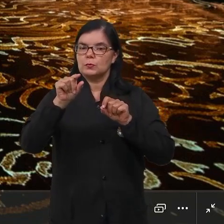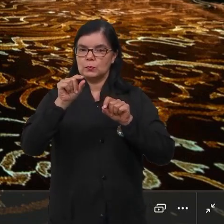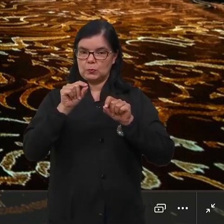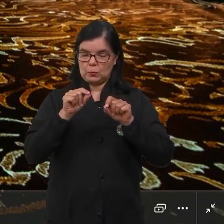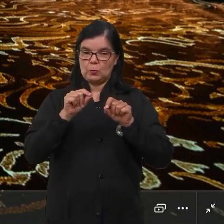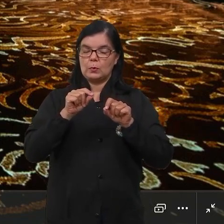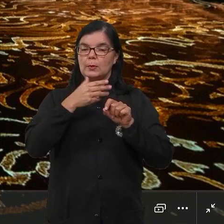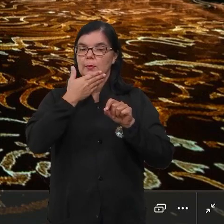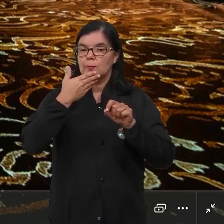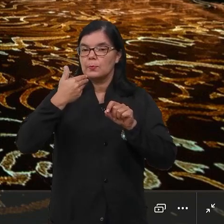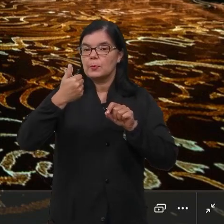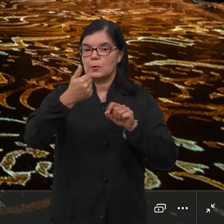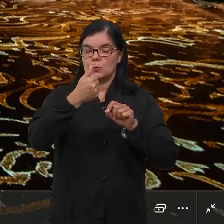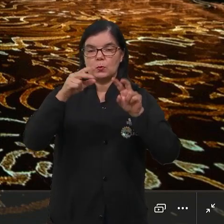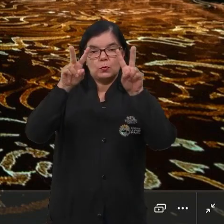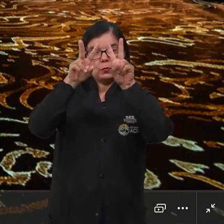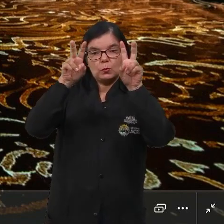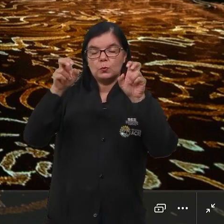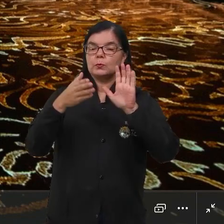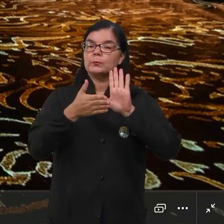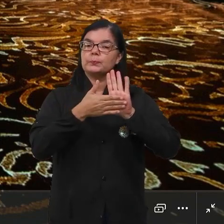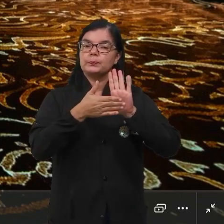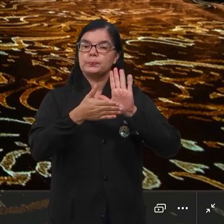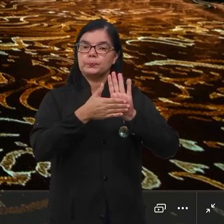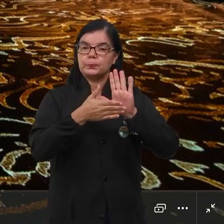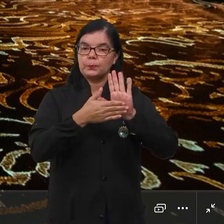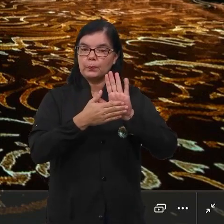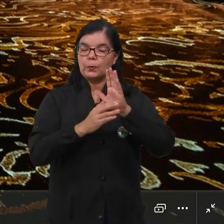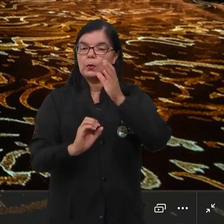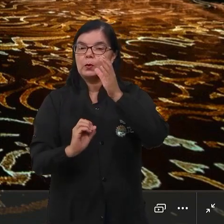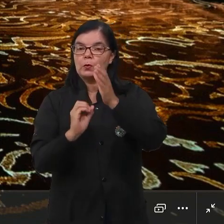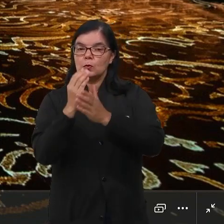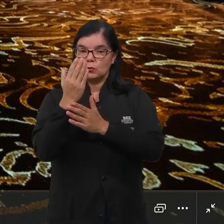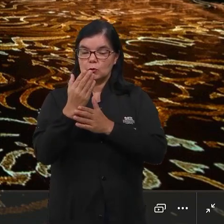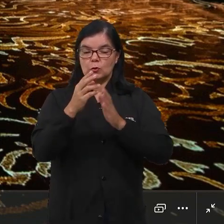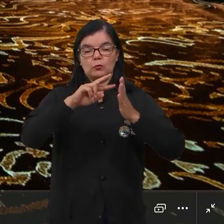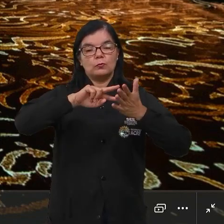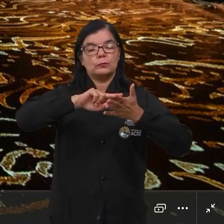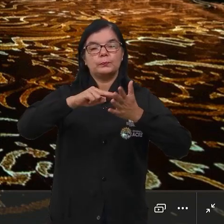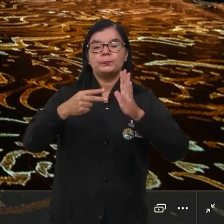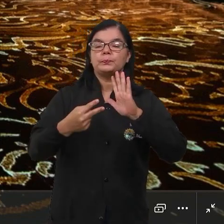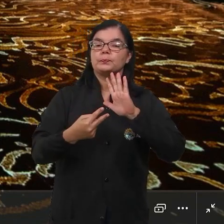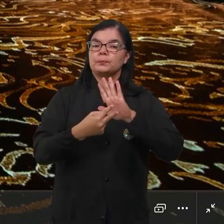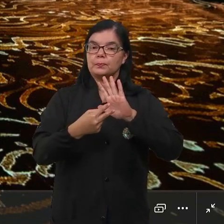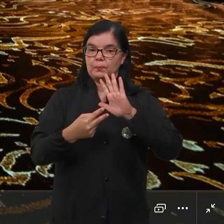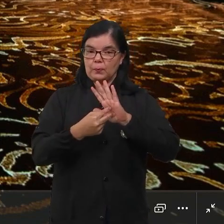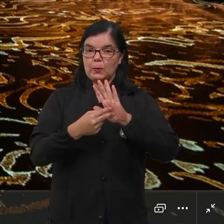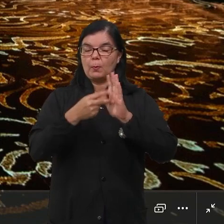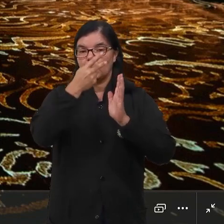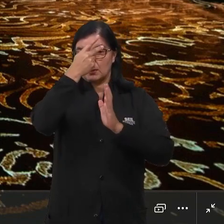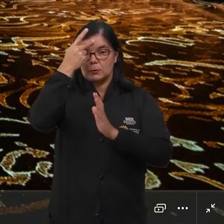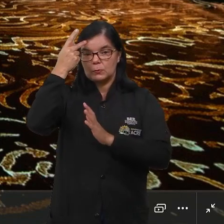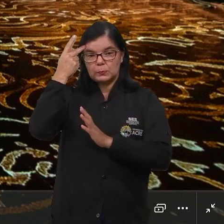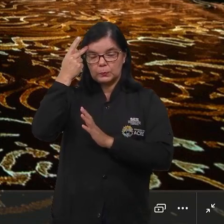si com o tema proposto, criando um percurso de significados para o